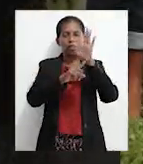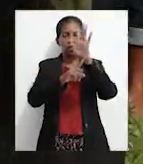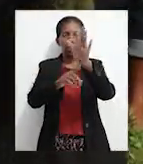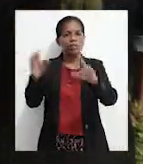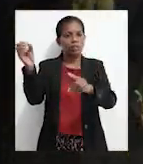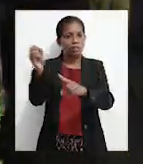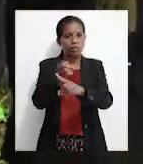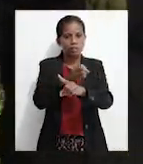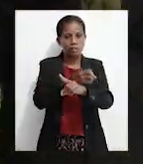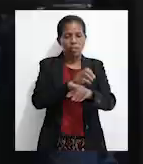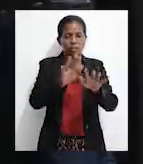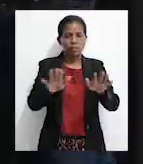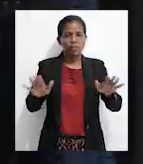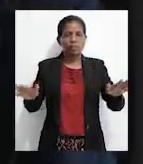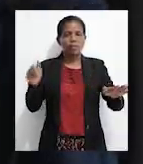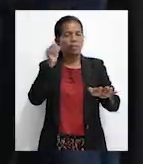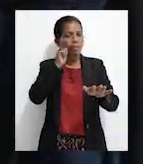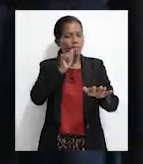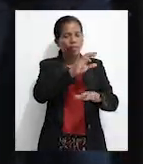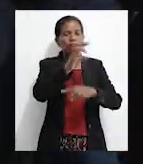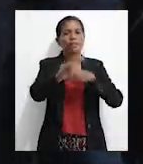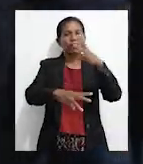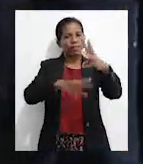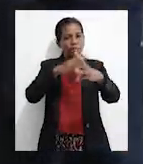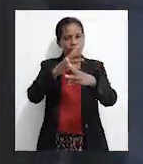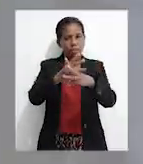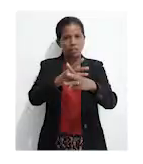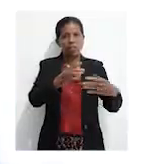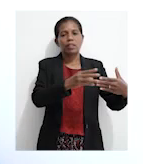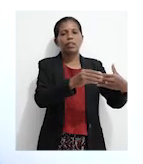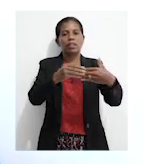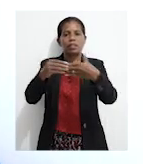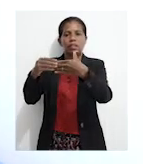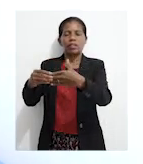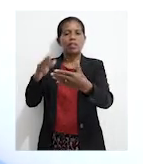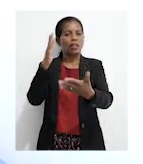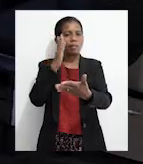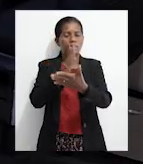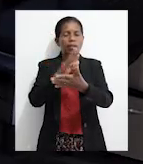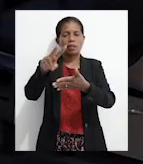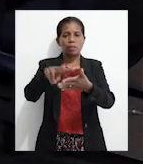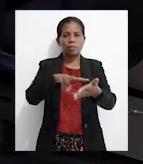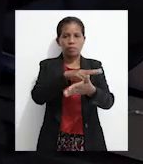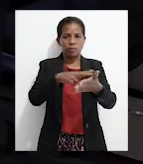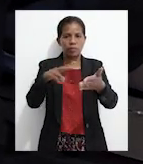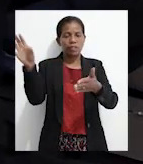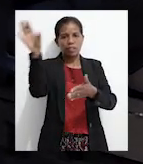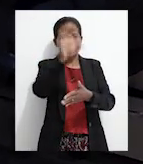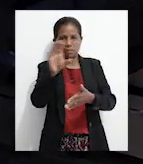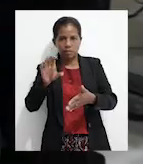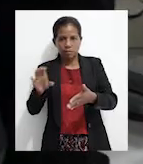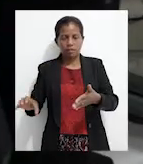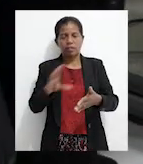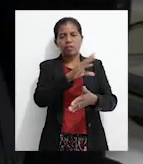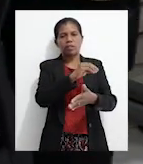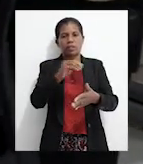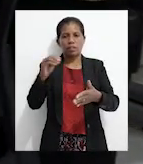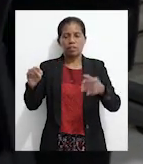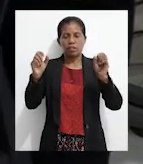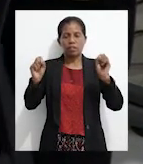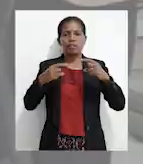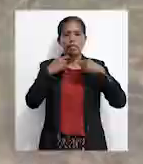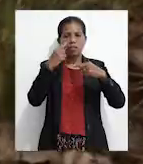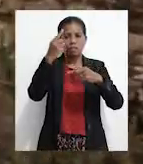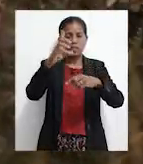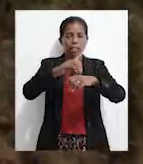kontribusan feto no labarik feto sira niang ia mundu tomak. Nebe mak didera sang bah para mudansa klimatika adaptasang mitigasang no responde ba